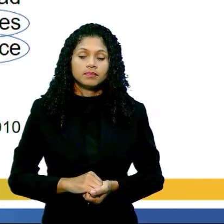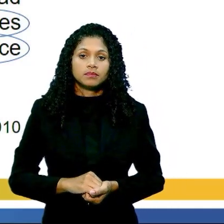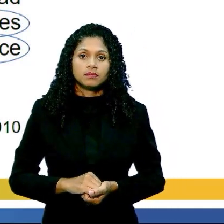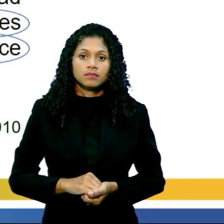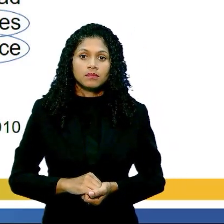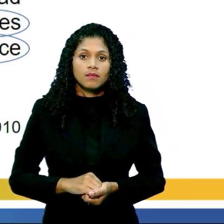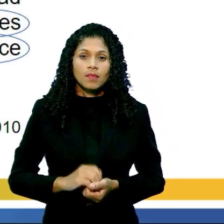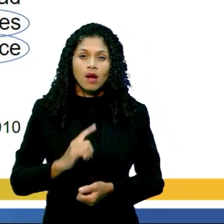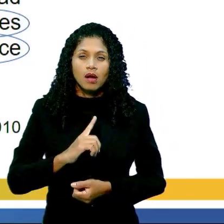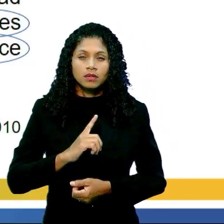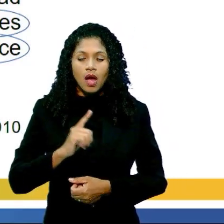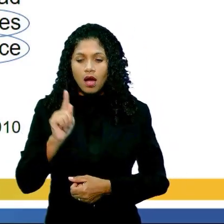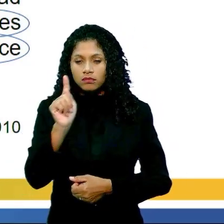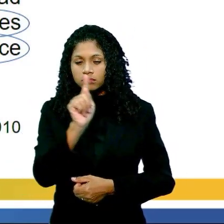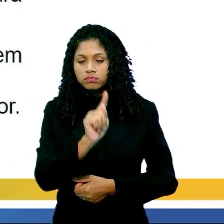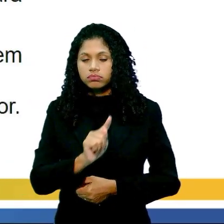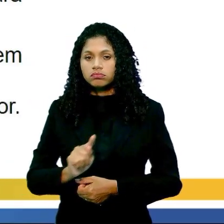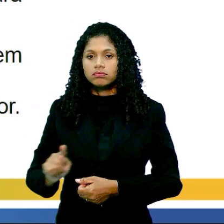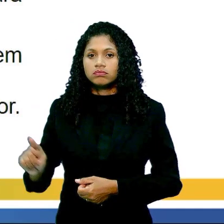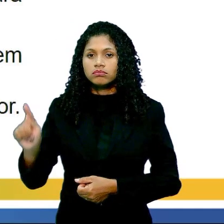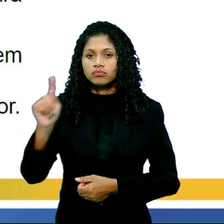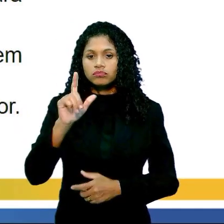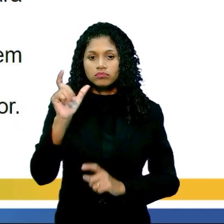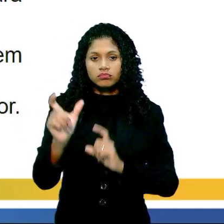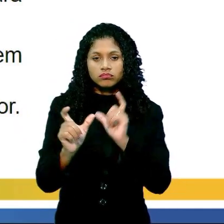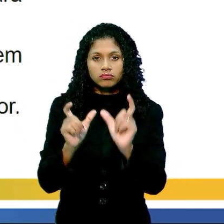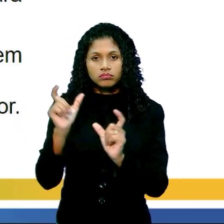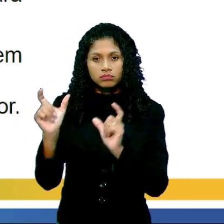e vamos ler o enunciado da questão.